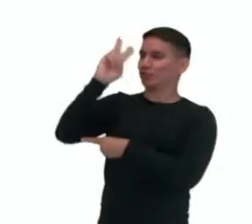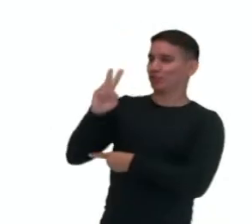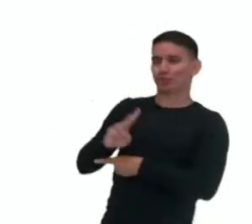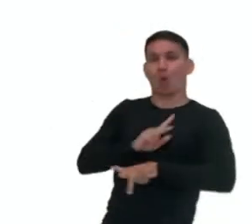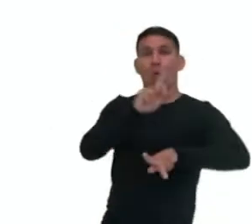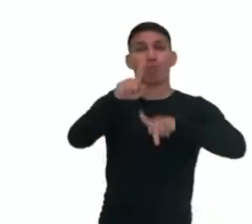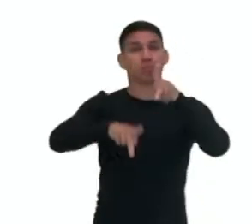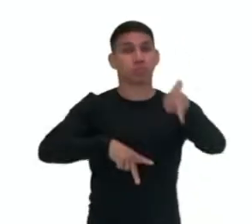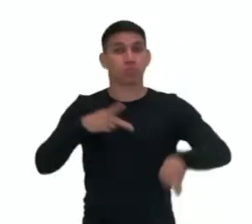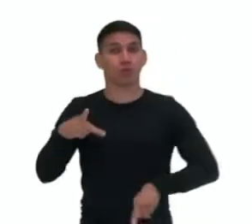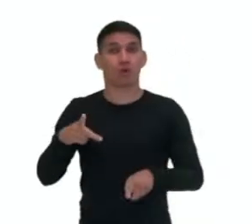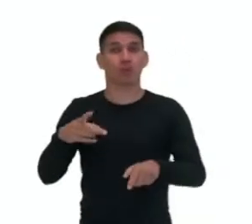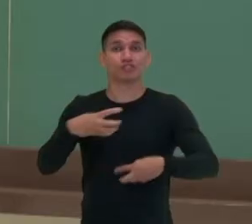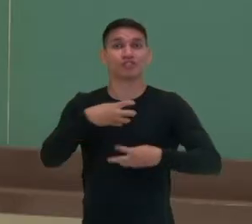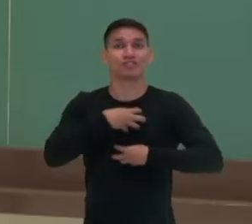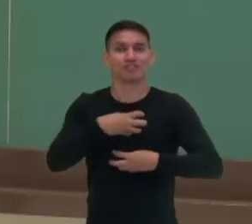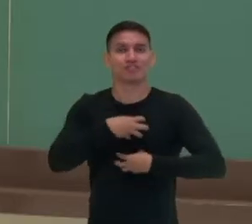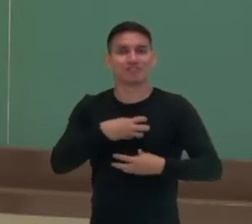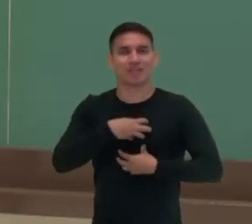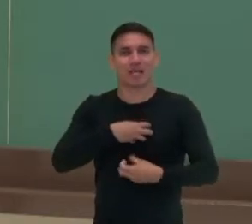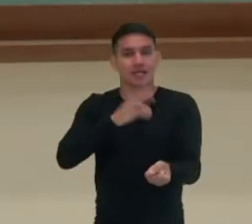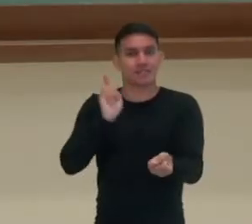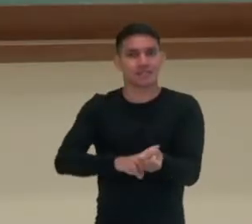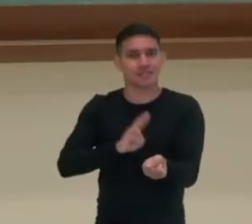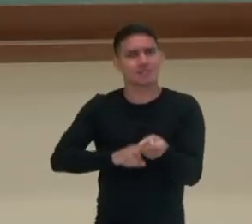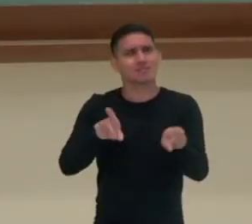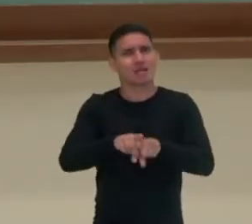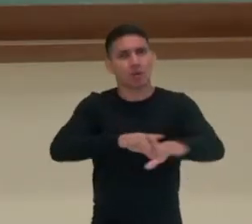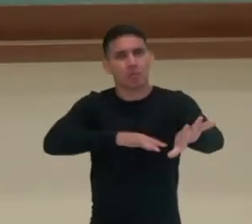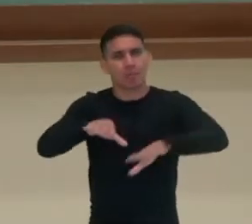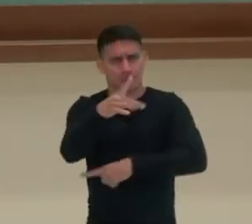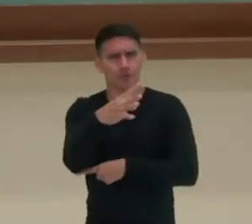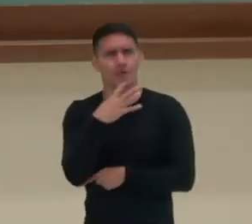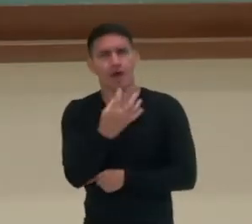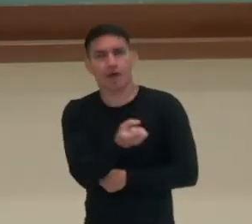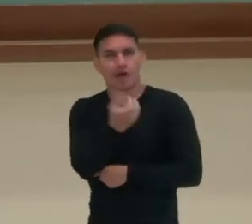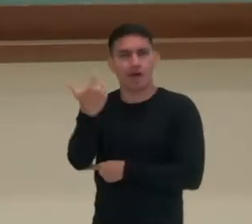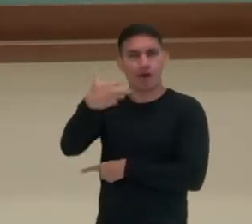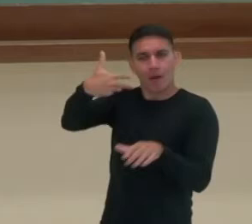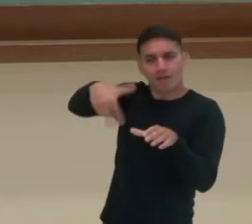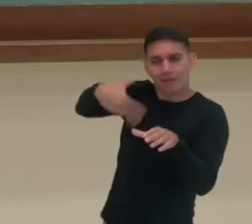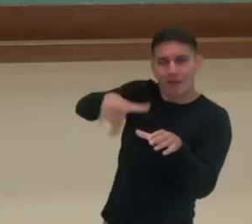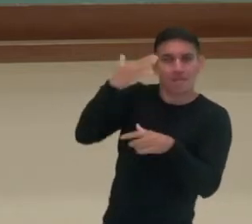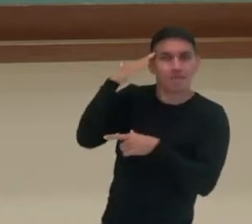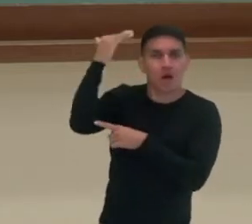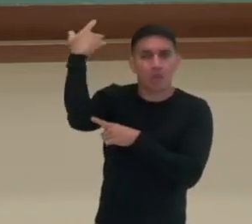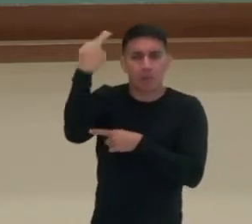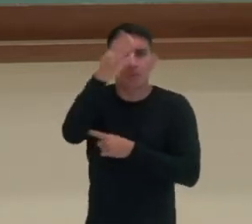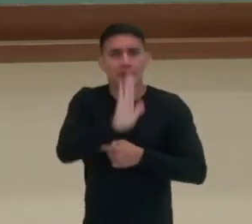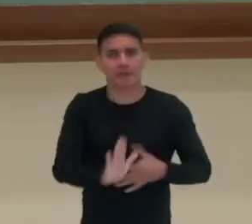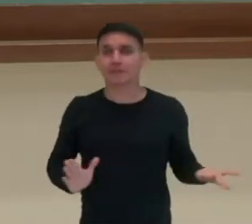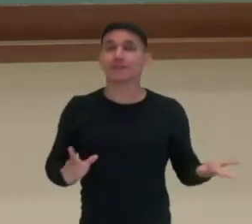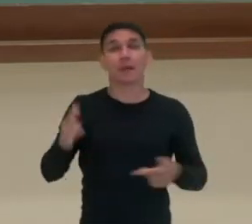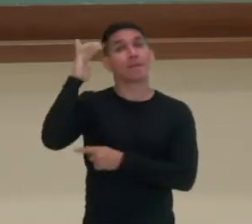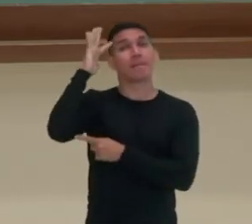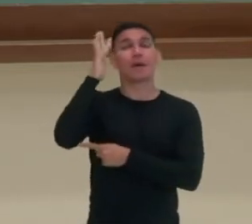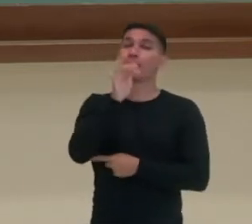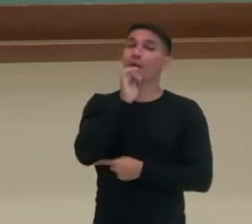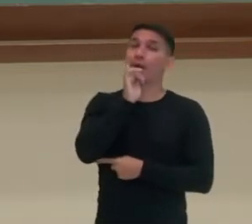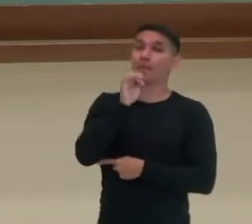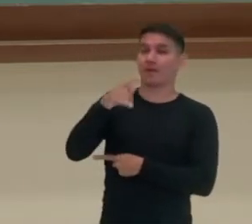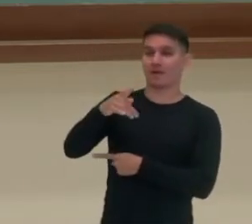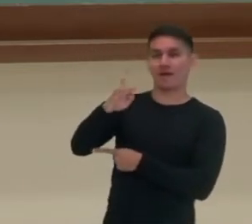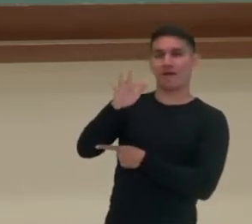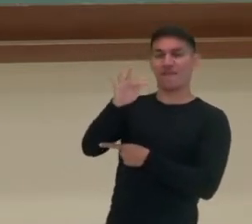através dos ritmos e movimentos. Você conhece alguma dança popular brasileira? Vamos pensar no frevo,